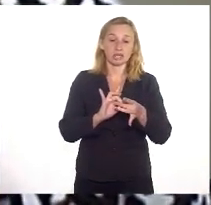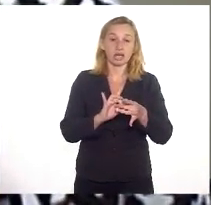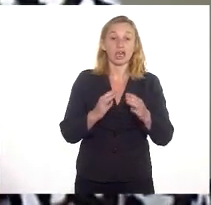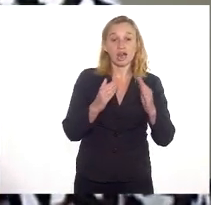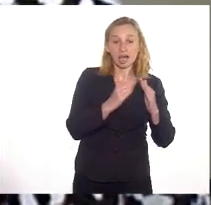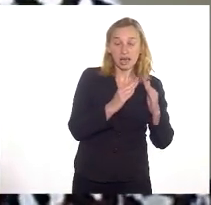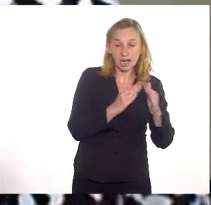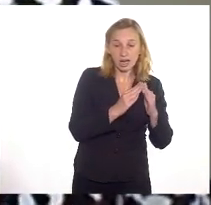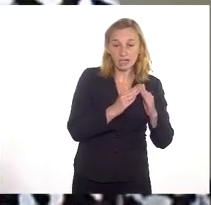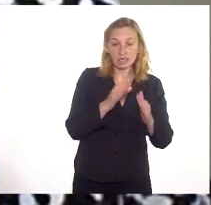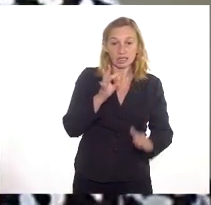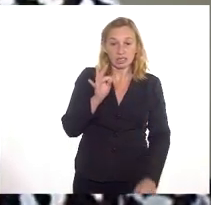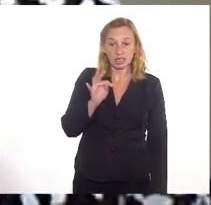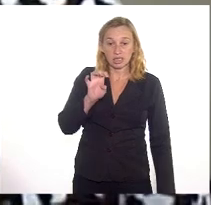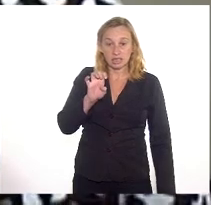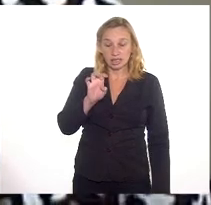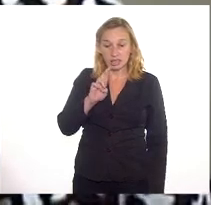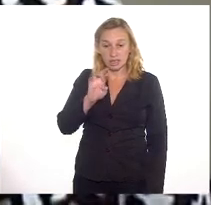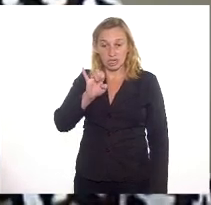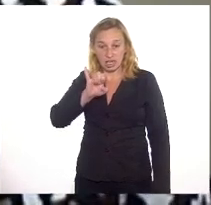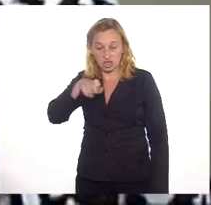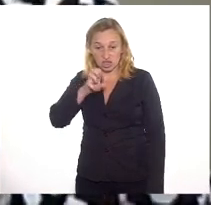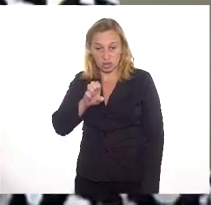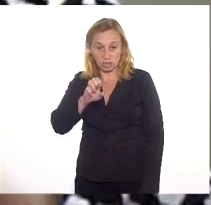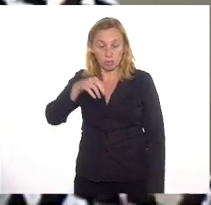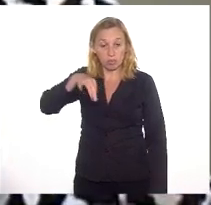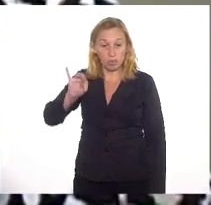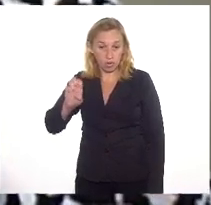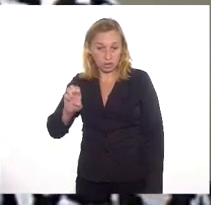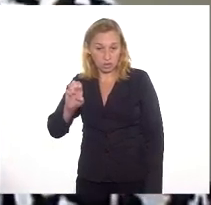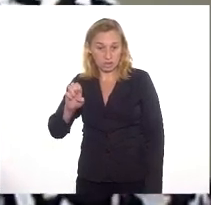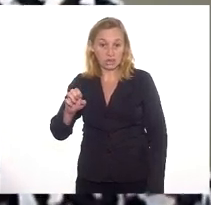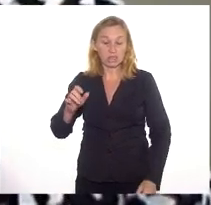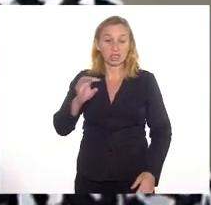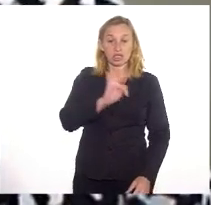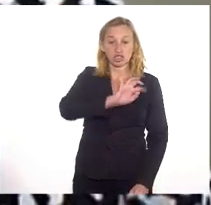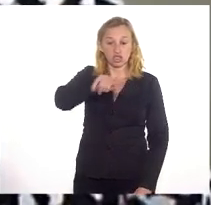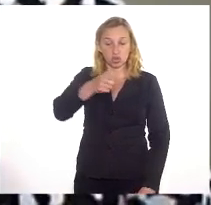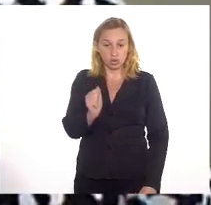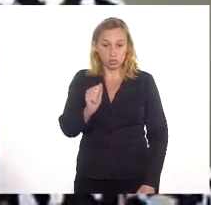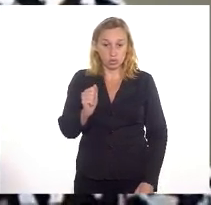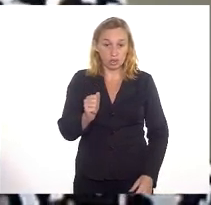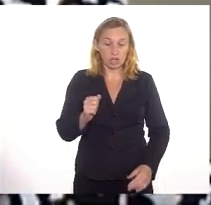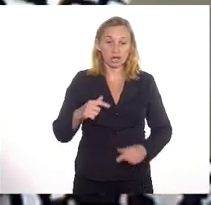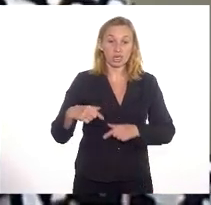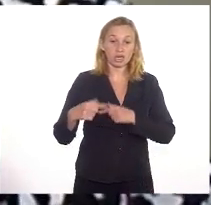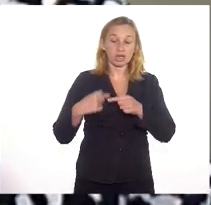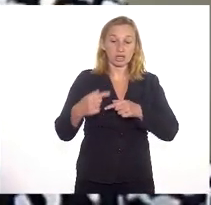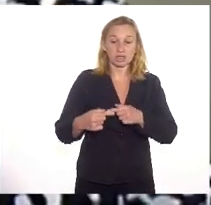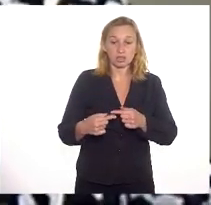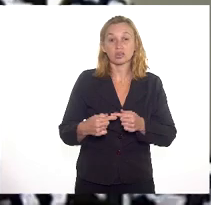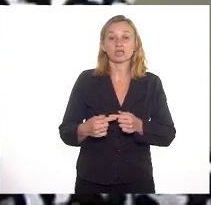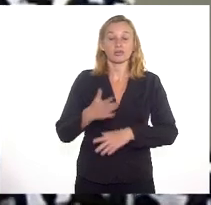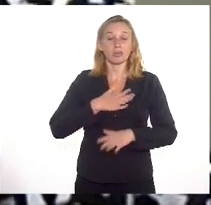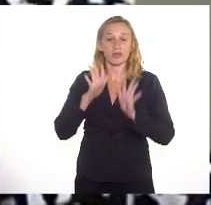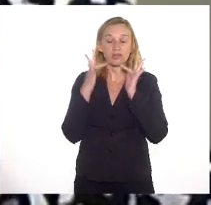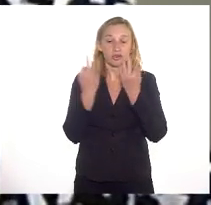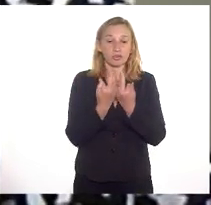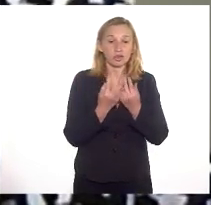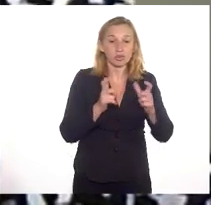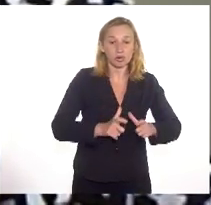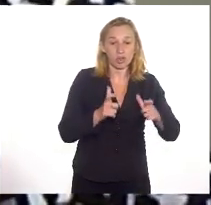de Trás dos Montes, na Tijuca, que é a região de origem da minha família. E hoje,